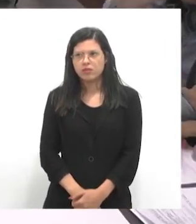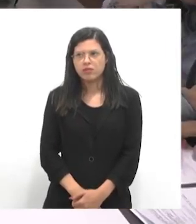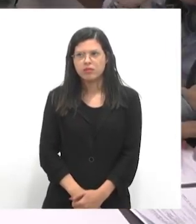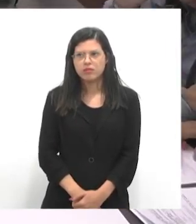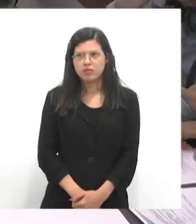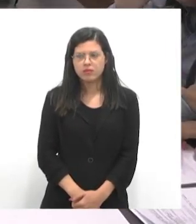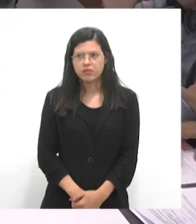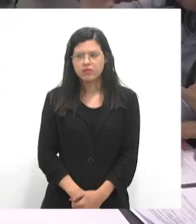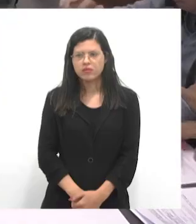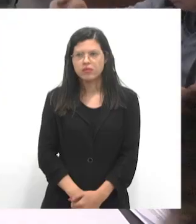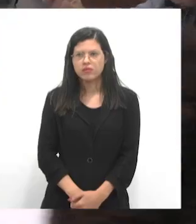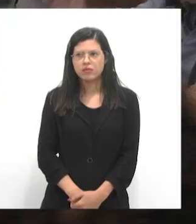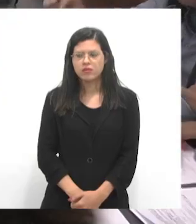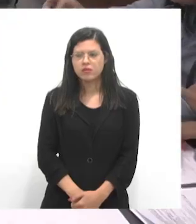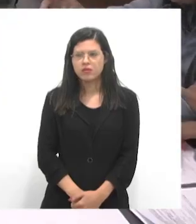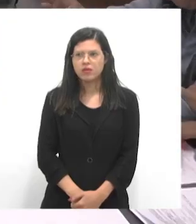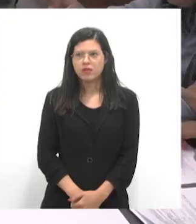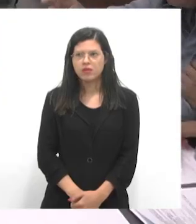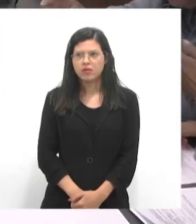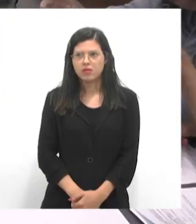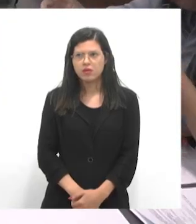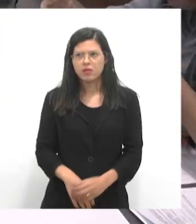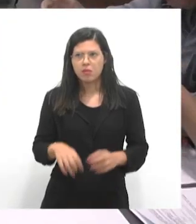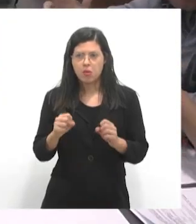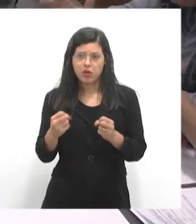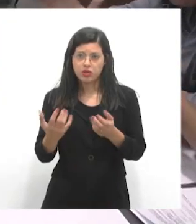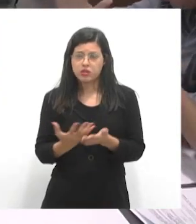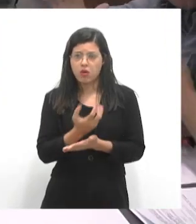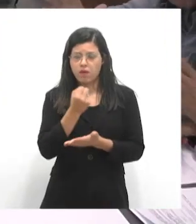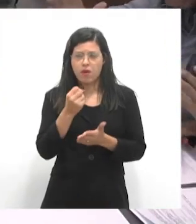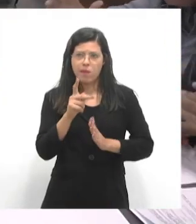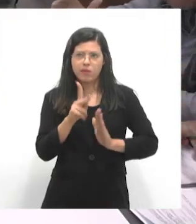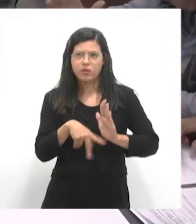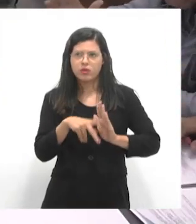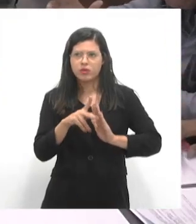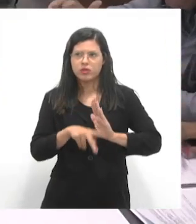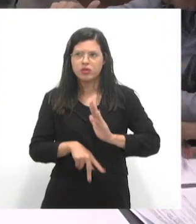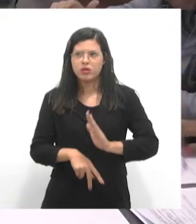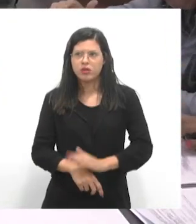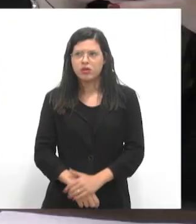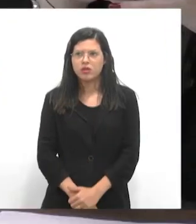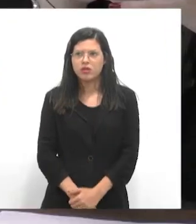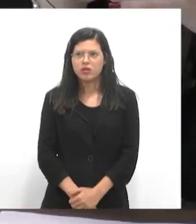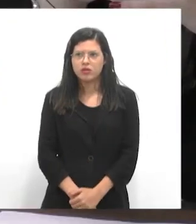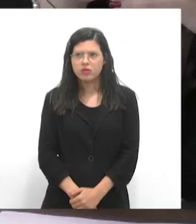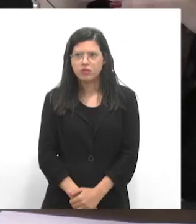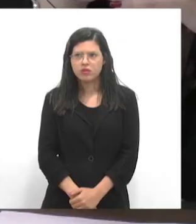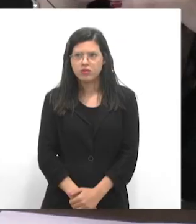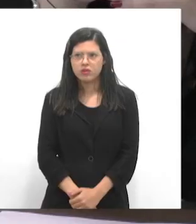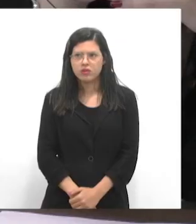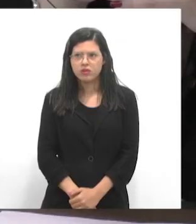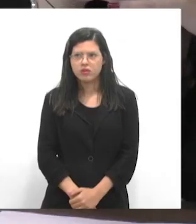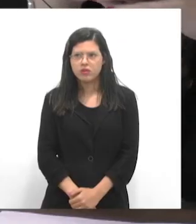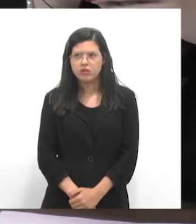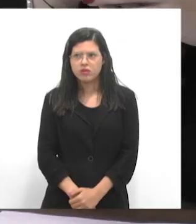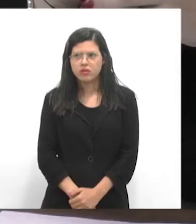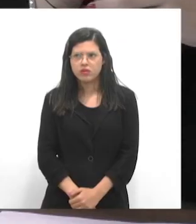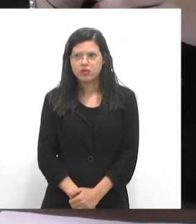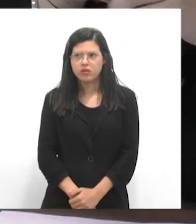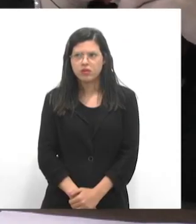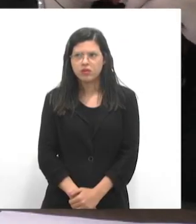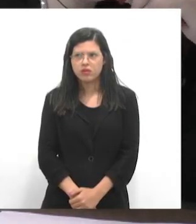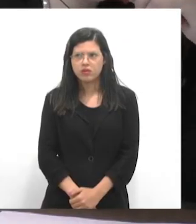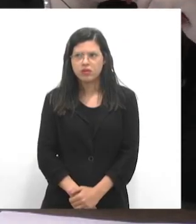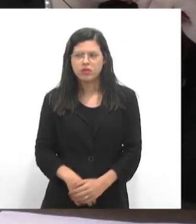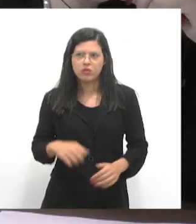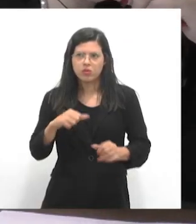aqui Vossa Excelência pode salvar o projeto trocando então eu vou retirar de pauta, presidente. Ou trocando por